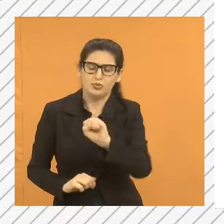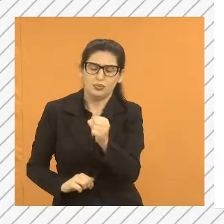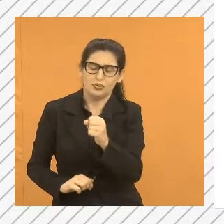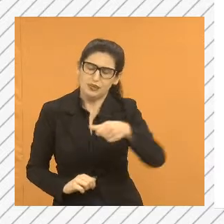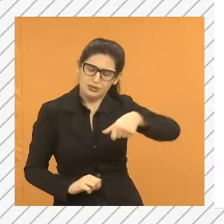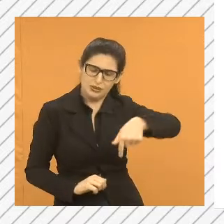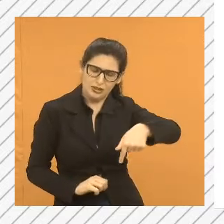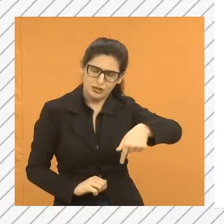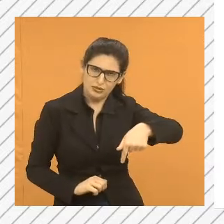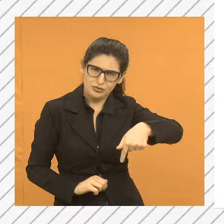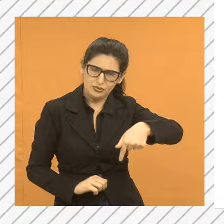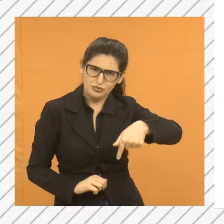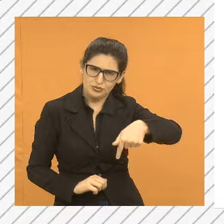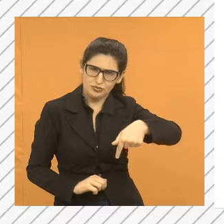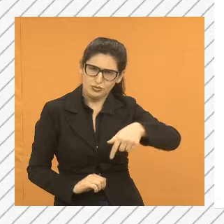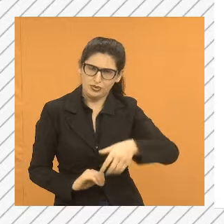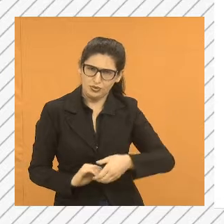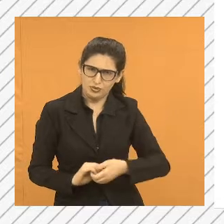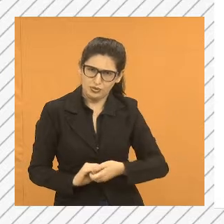787